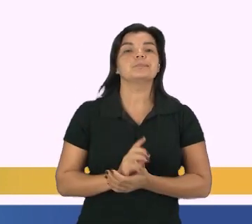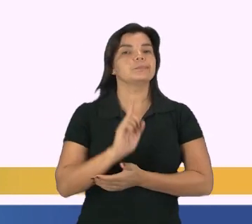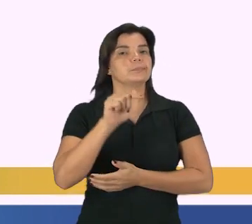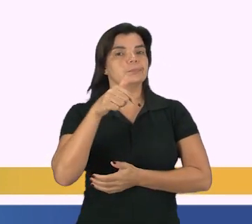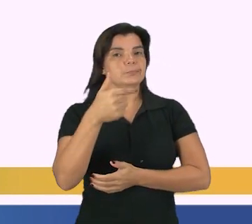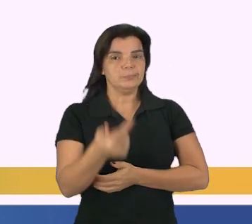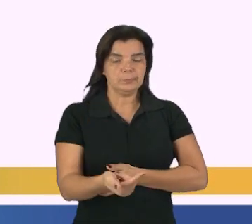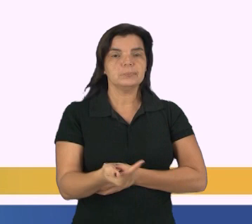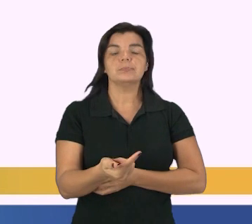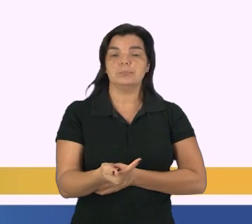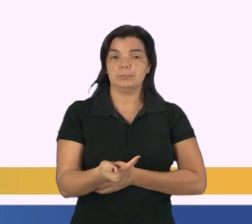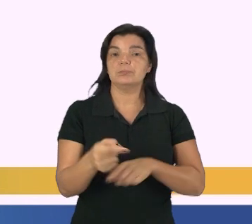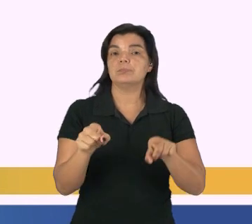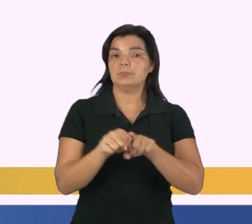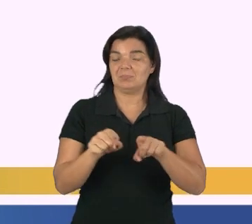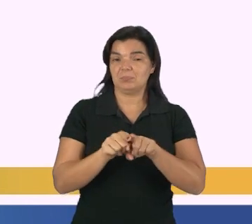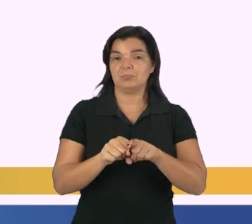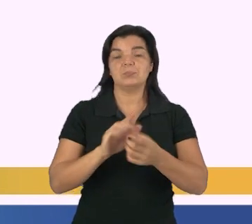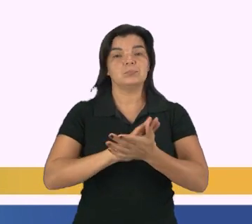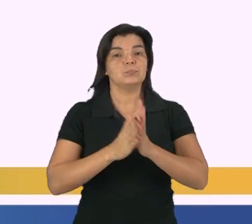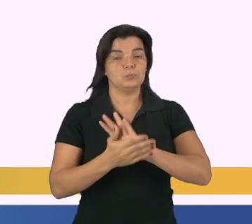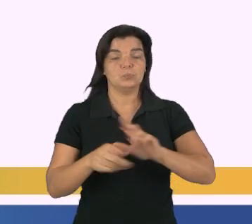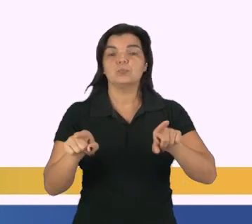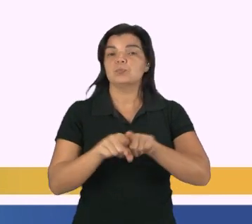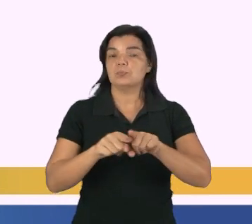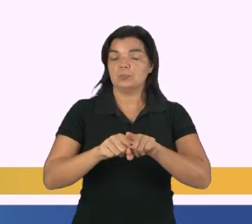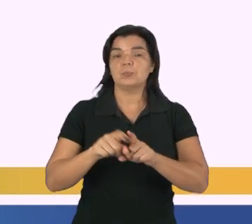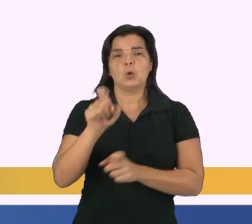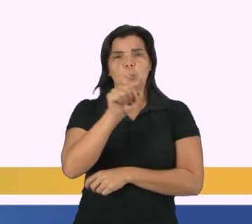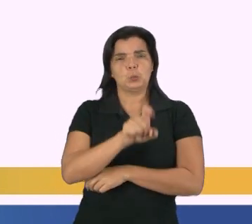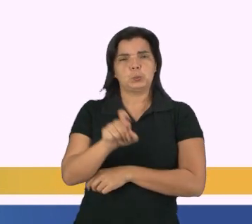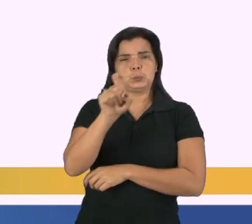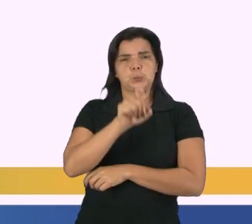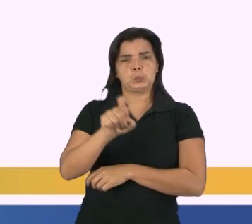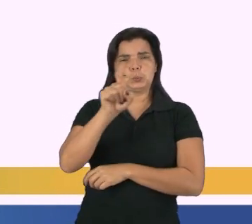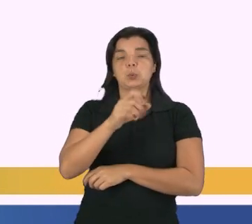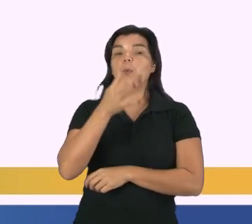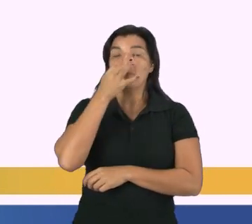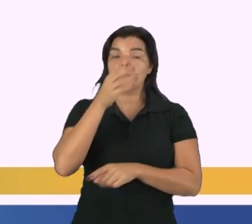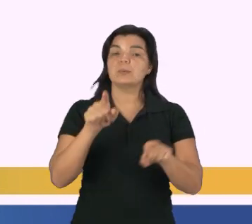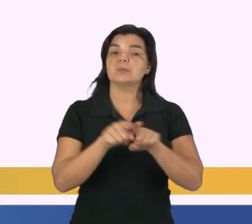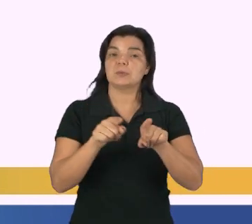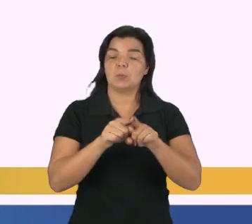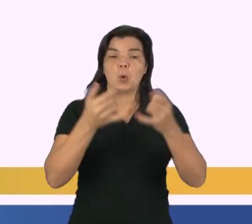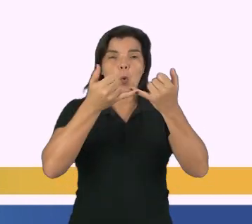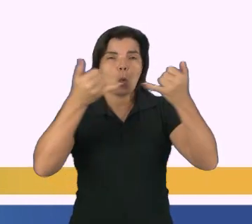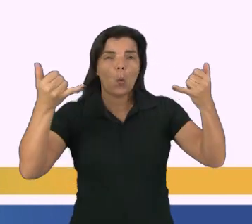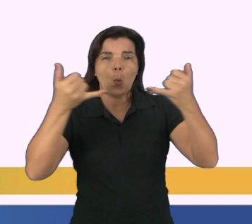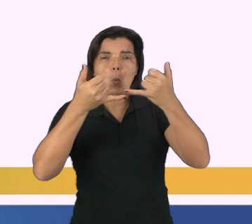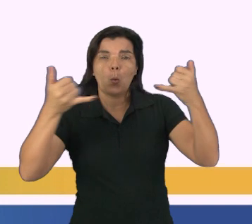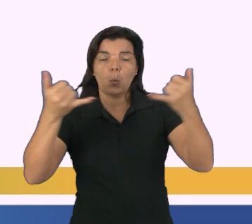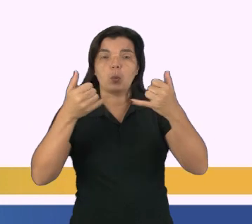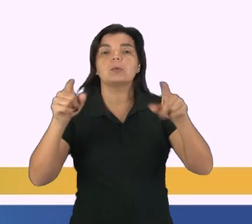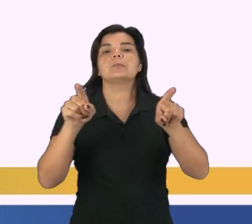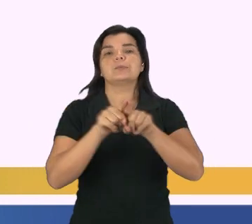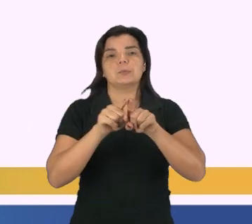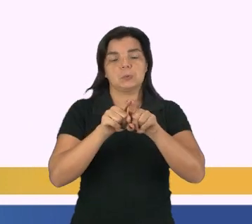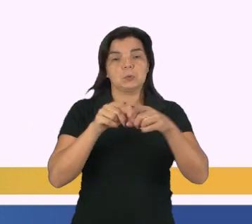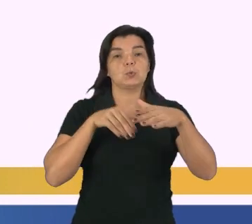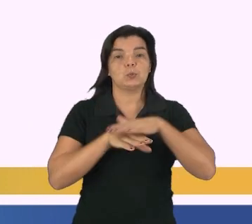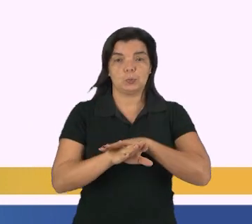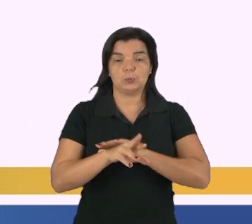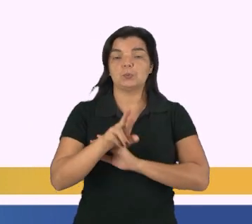Além da degradação urbana, fruto das pichações, excesso de fios de eletricidade e acúmulo